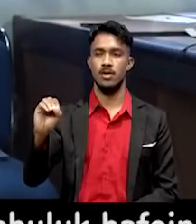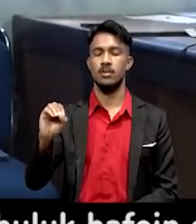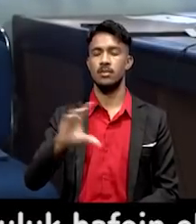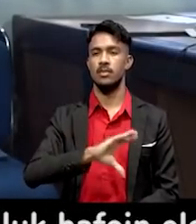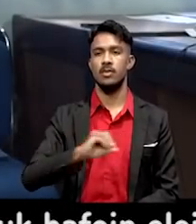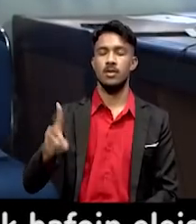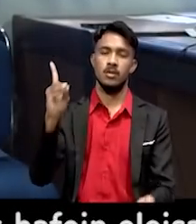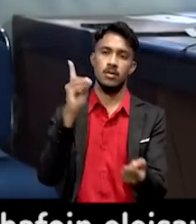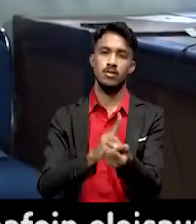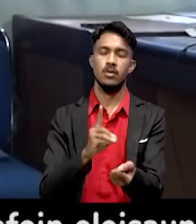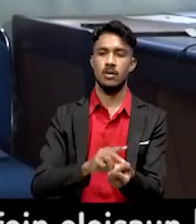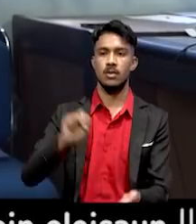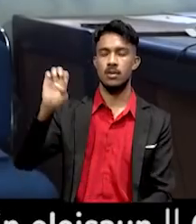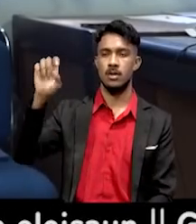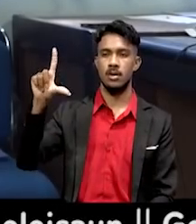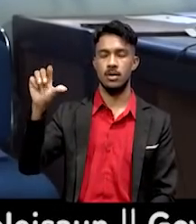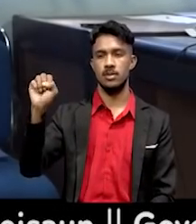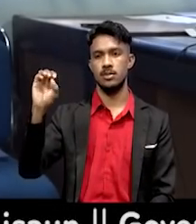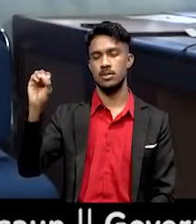Dr. Nelson Martins